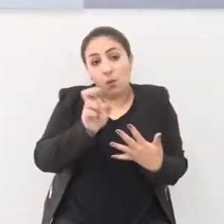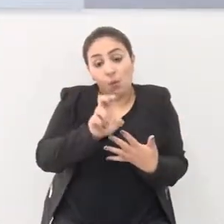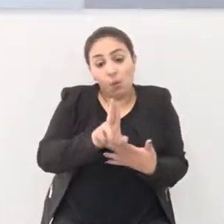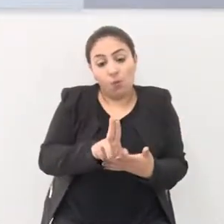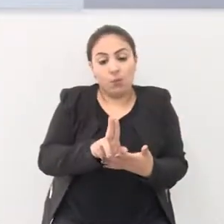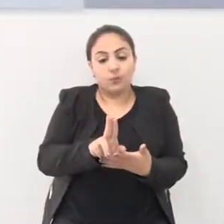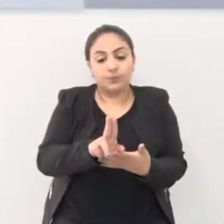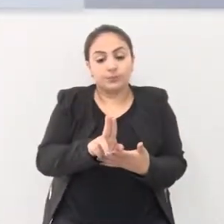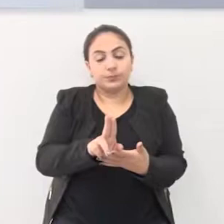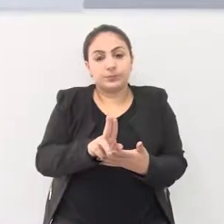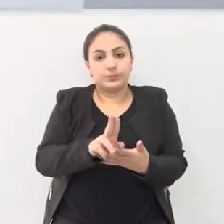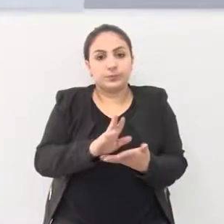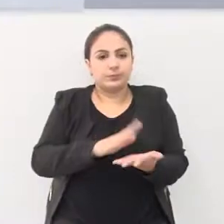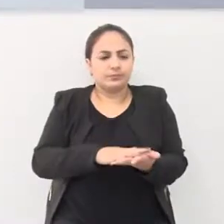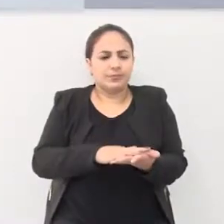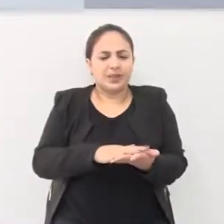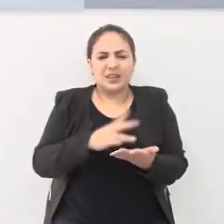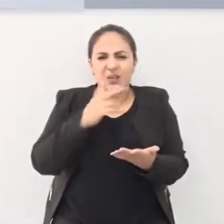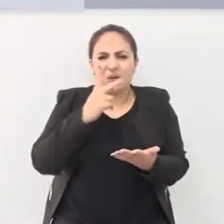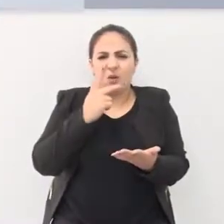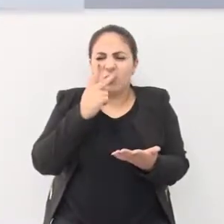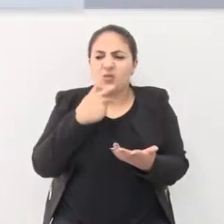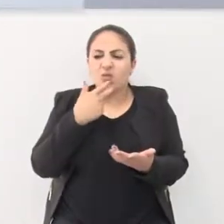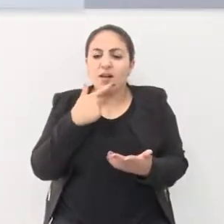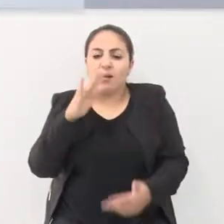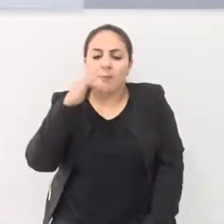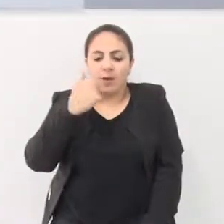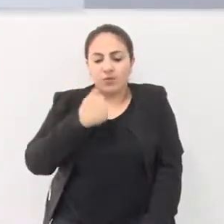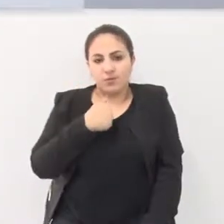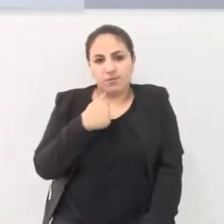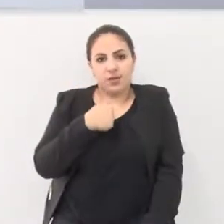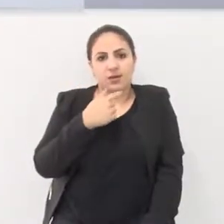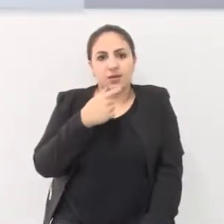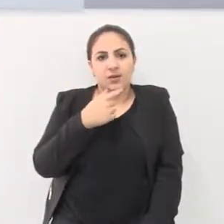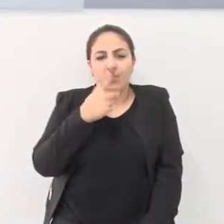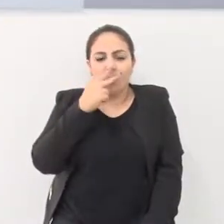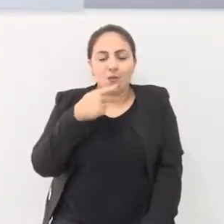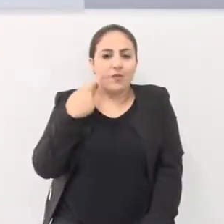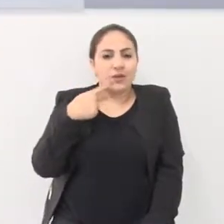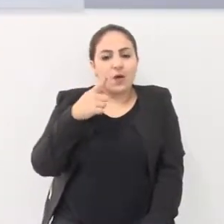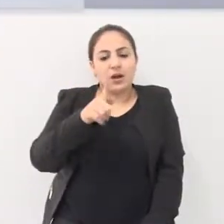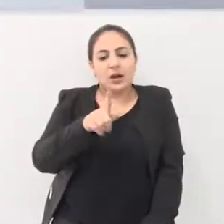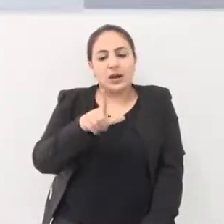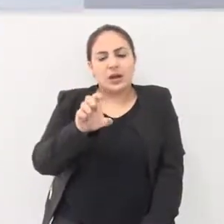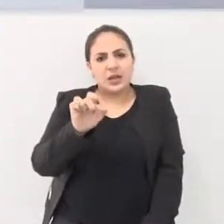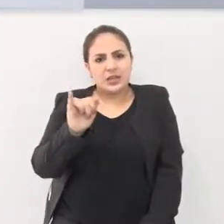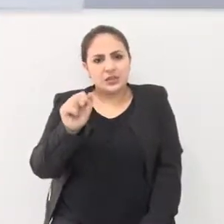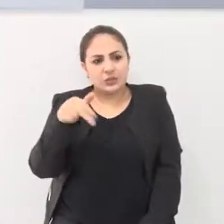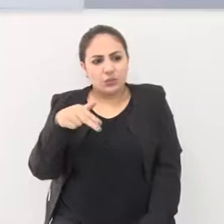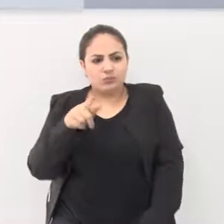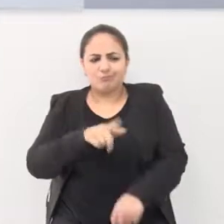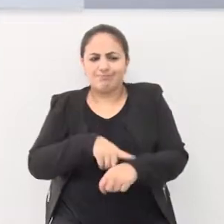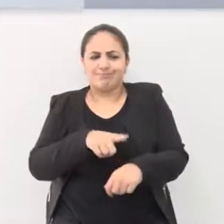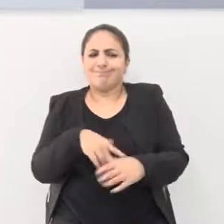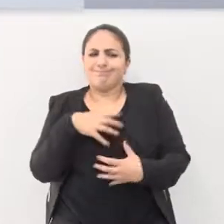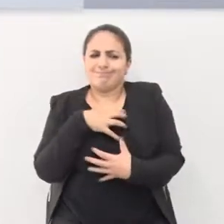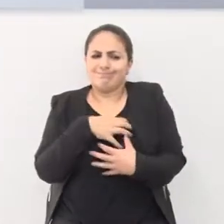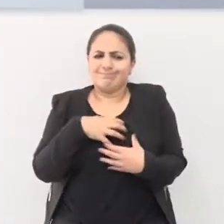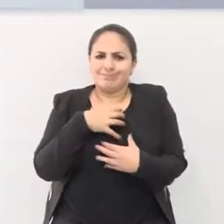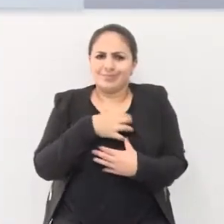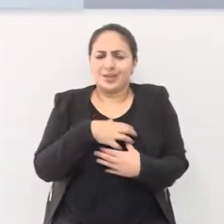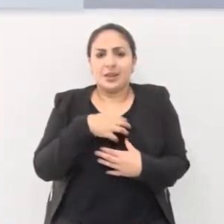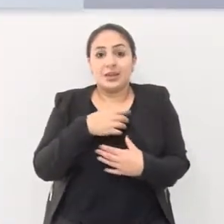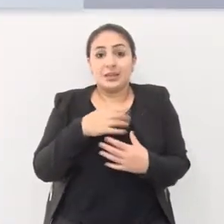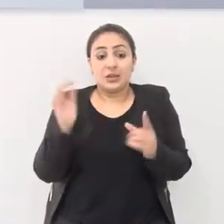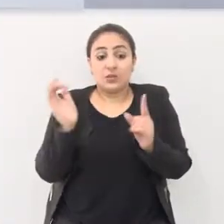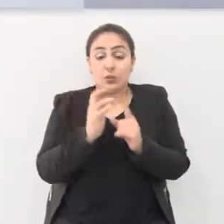justificando ou acabam queimando a minha imagem, colocando o vereador Gleison em algumas situações bem constrangedoras